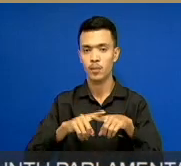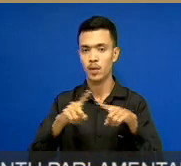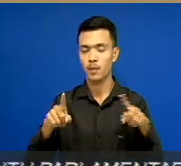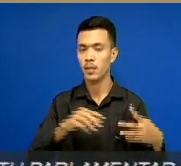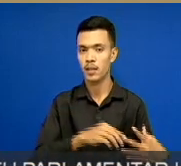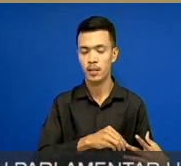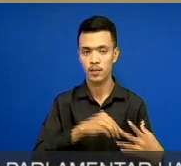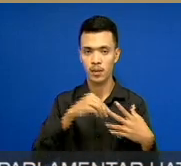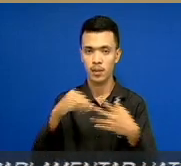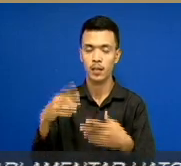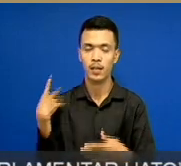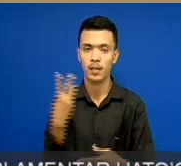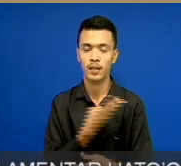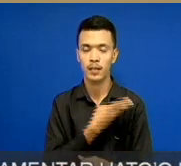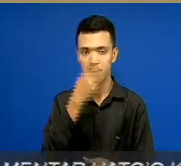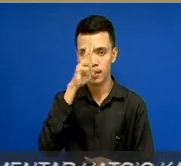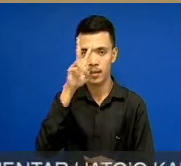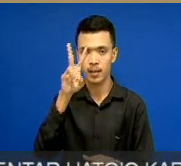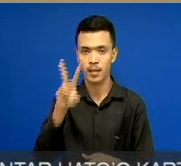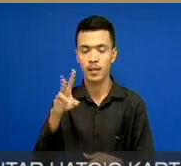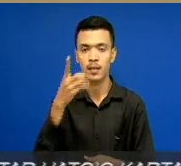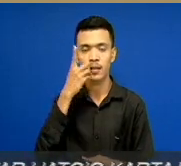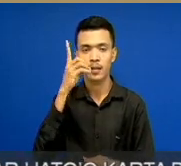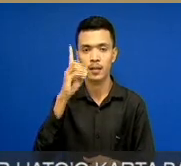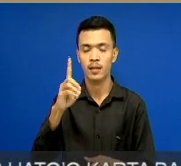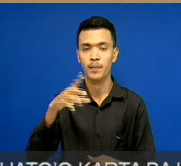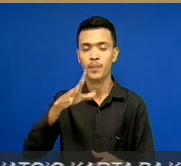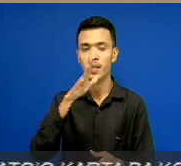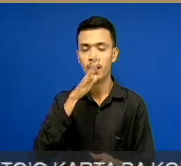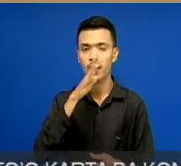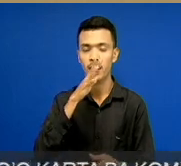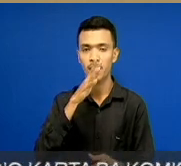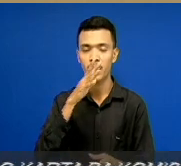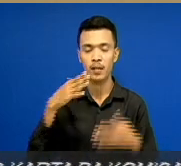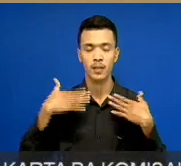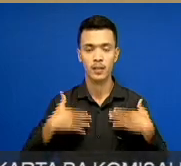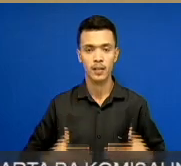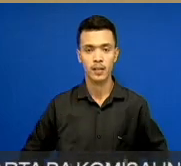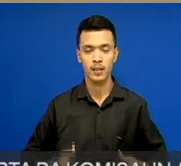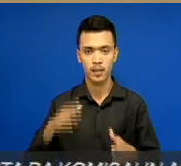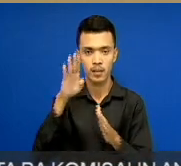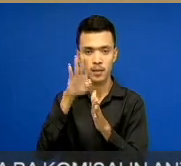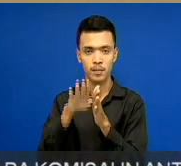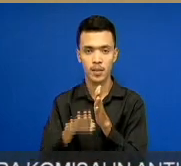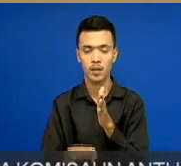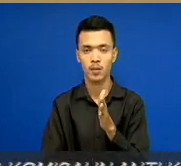hare durante ne ita dehan inan sira ho FE ke minus lah lima. O